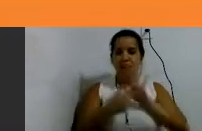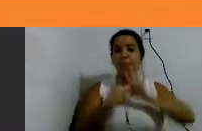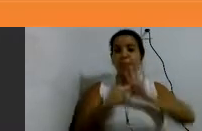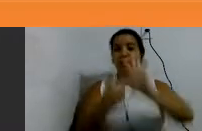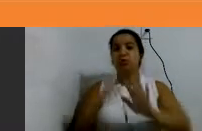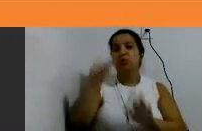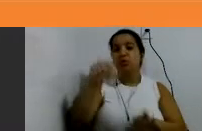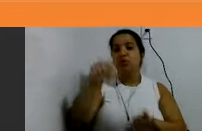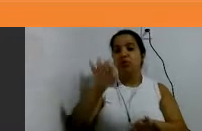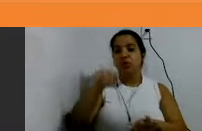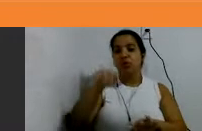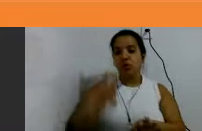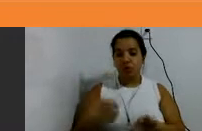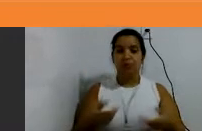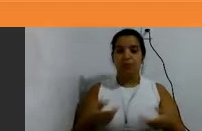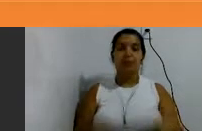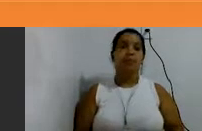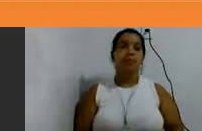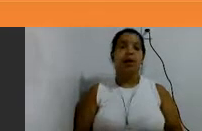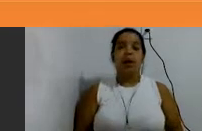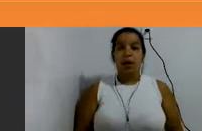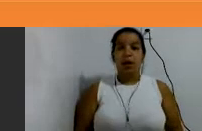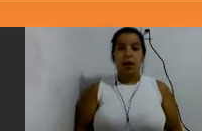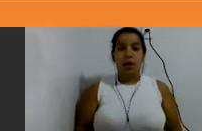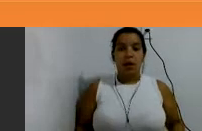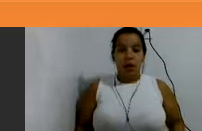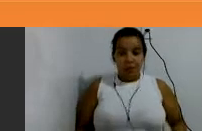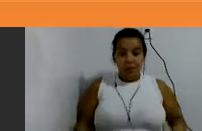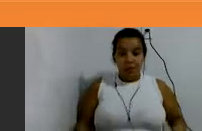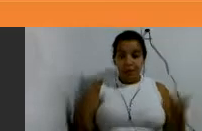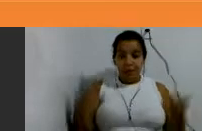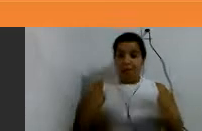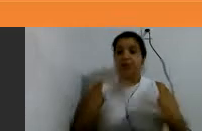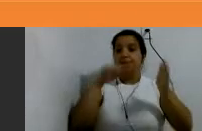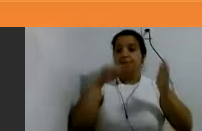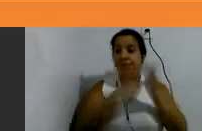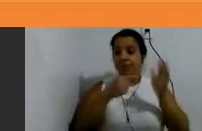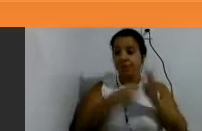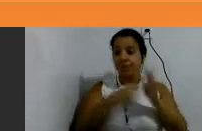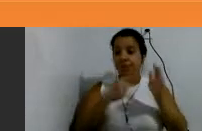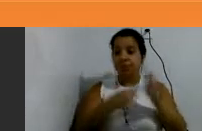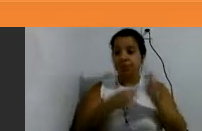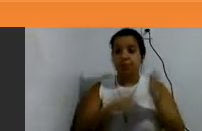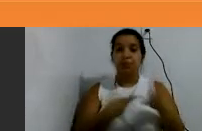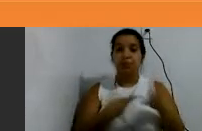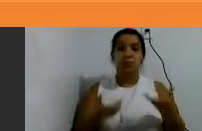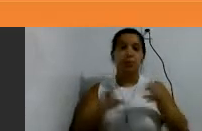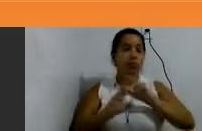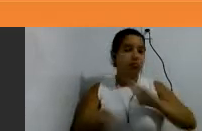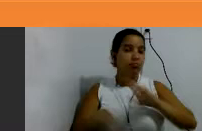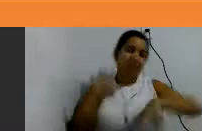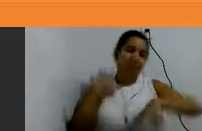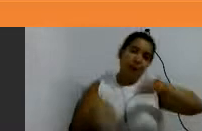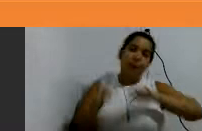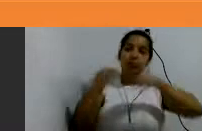antígeno. E lá, aquela leishmania, ela vai o quê? Se multiplicando, porque ela tem formas de evadir do sistema imune.